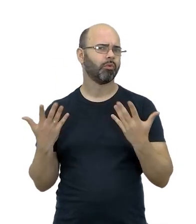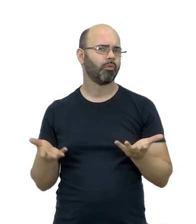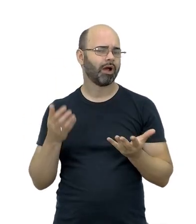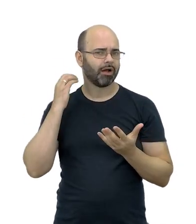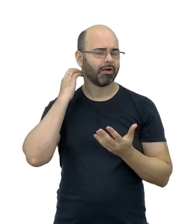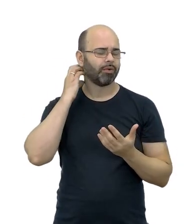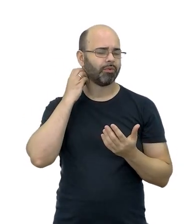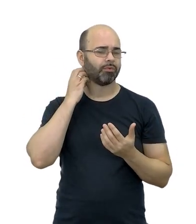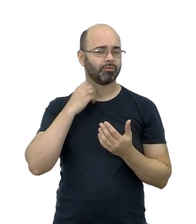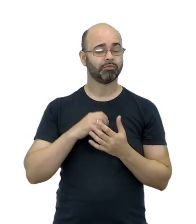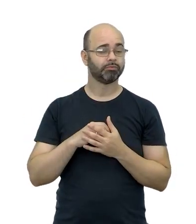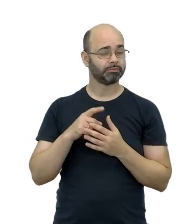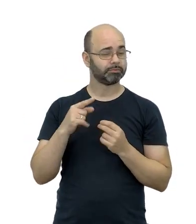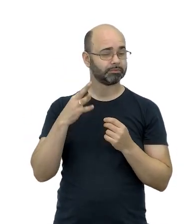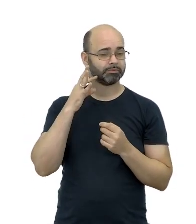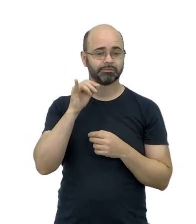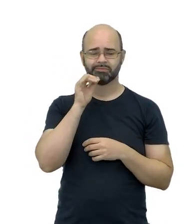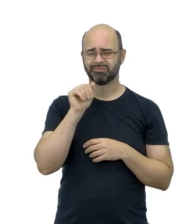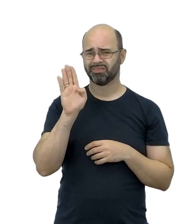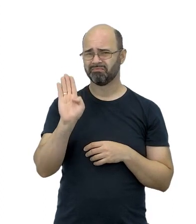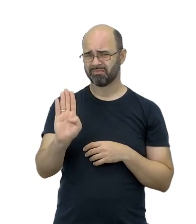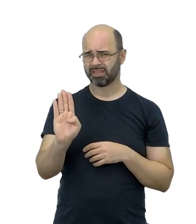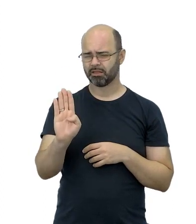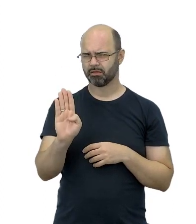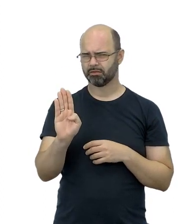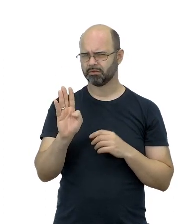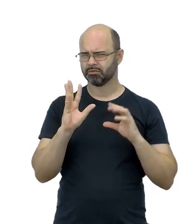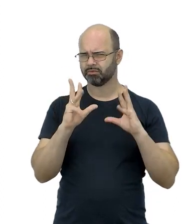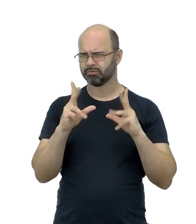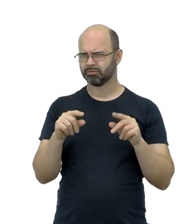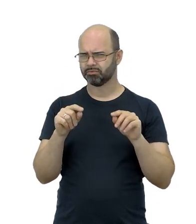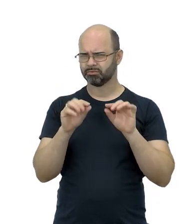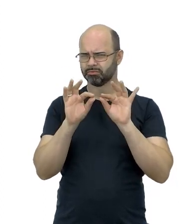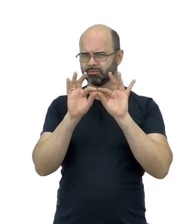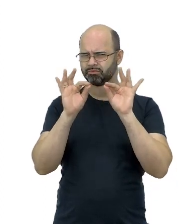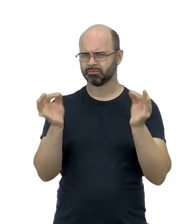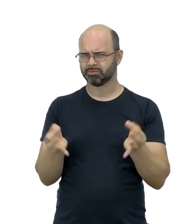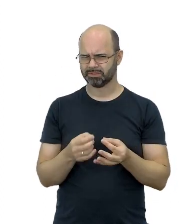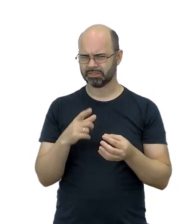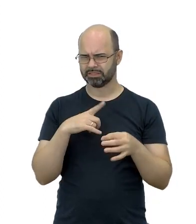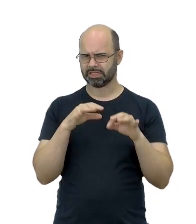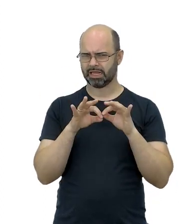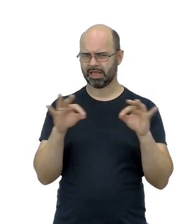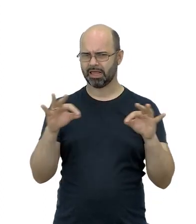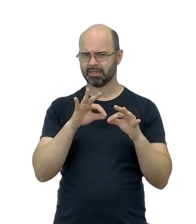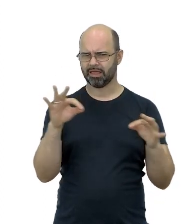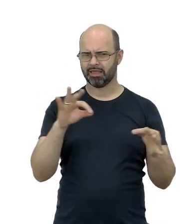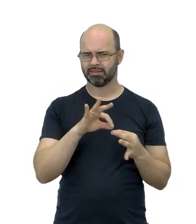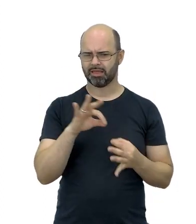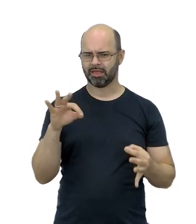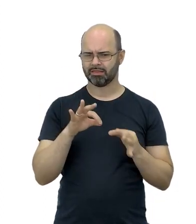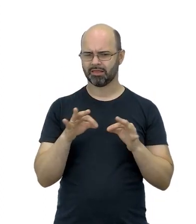a figura B, será que tem todas formada por segmentos de reta, ou seja,